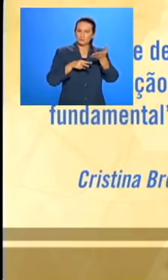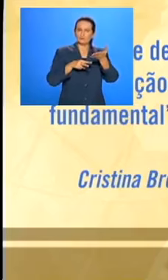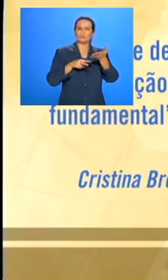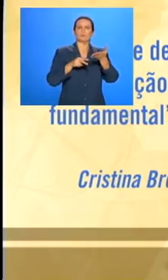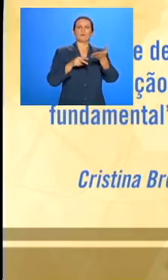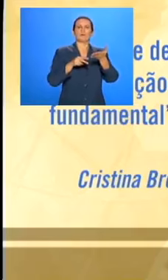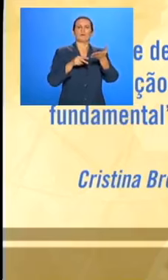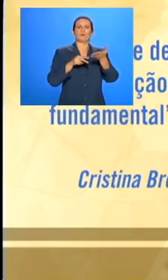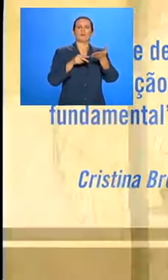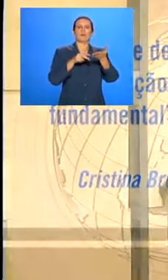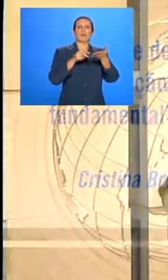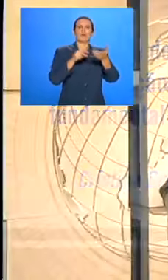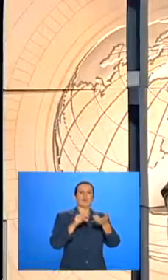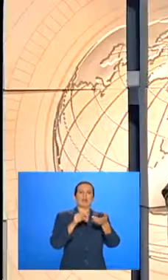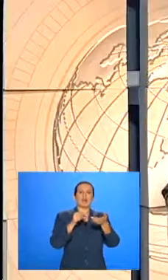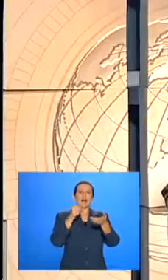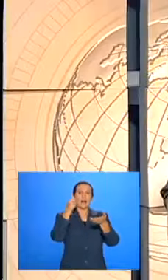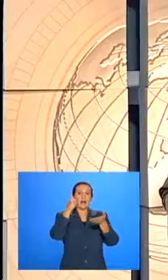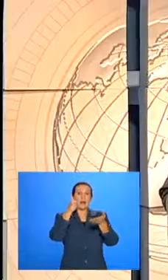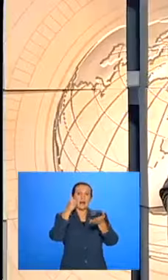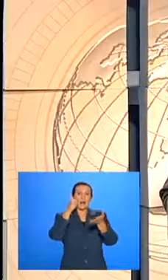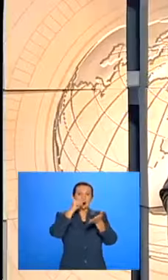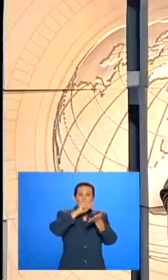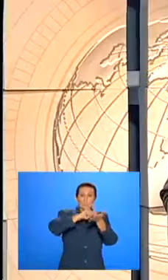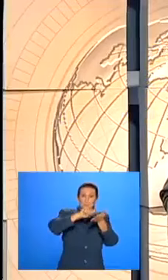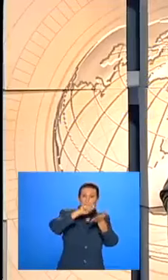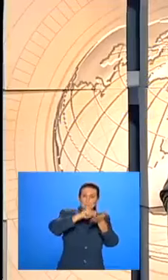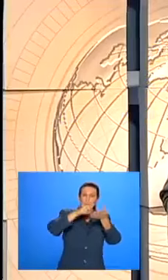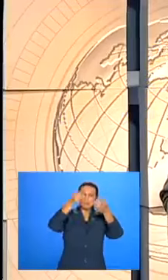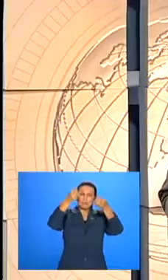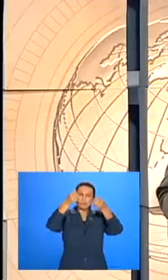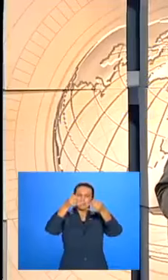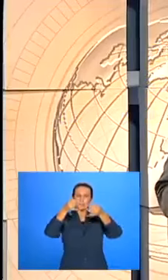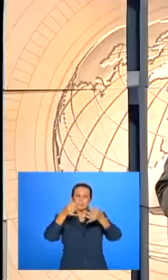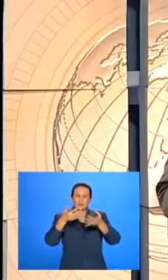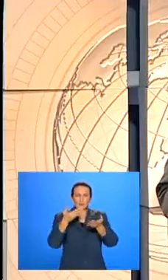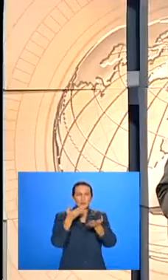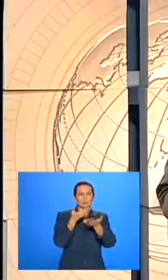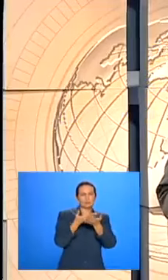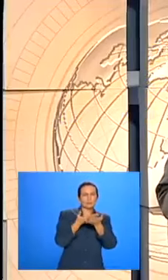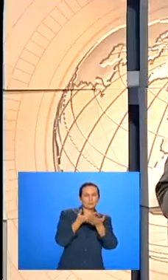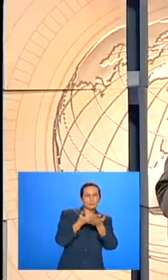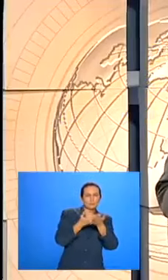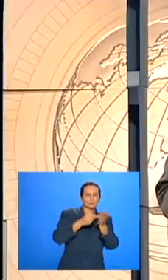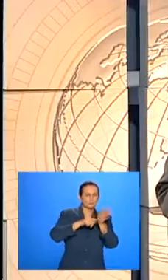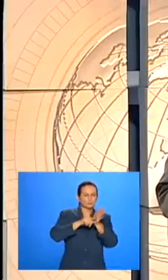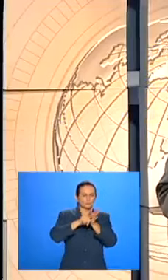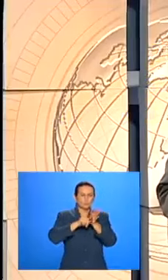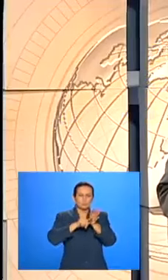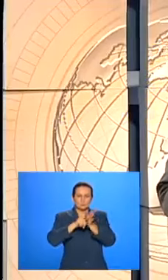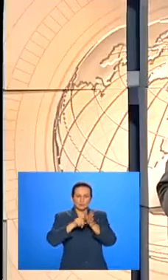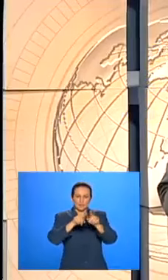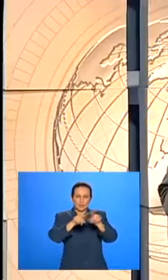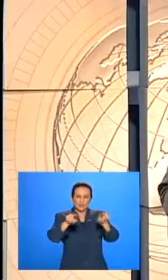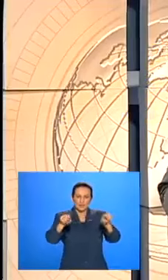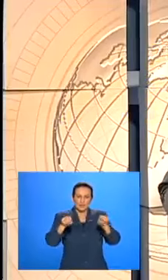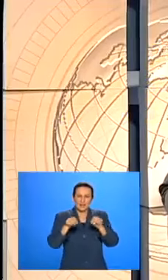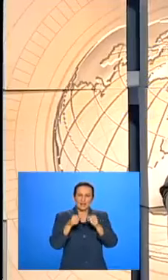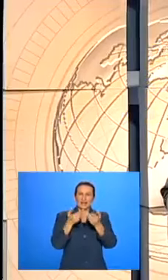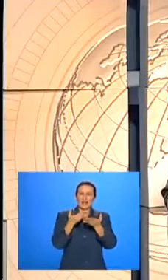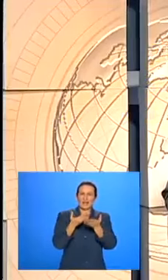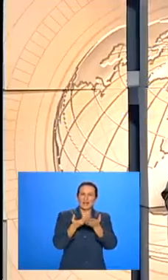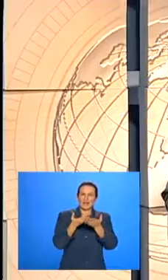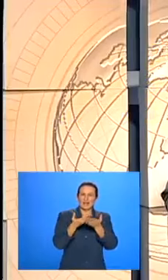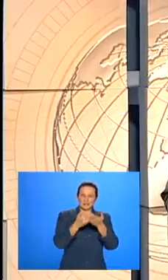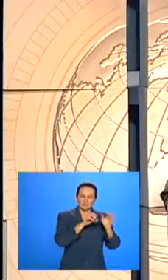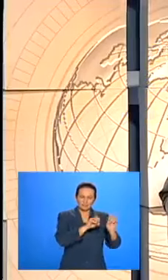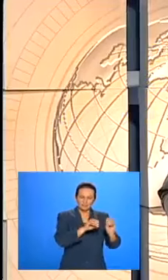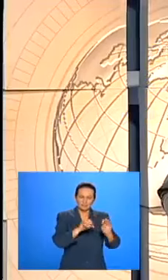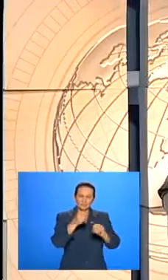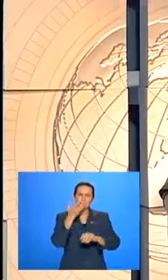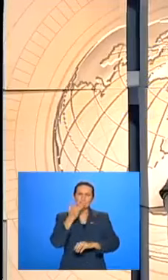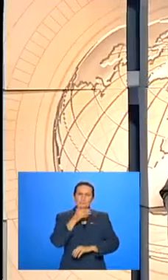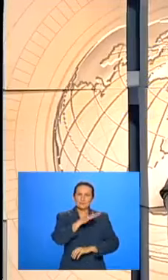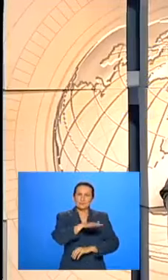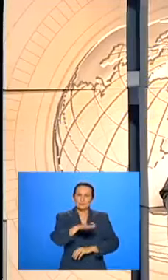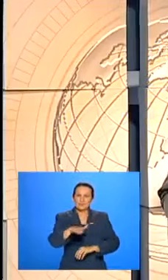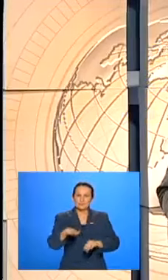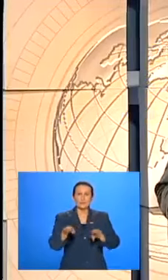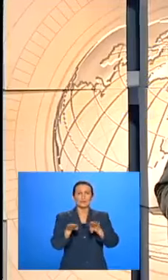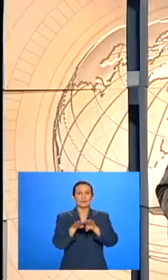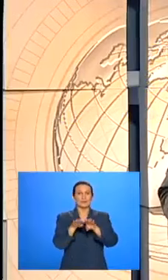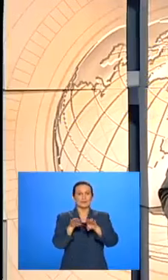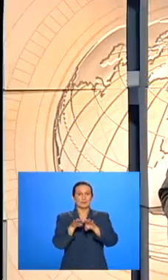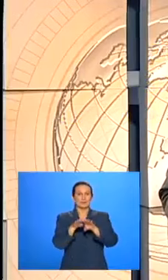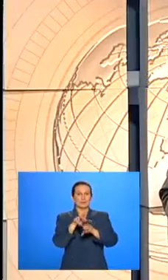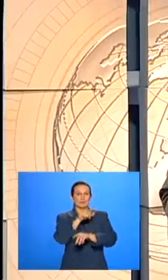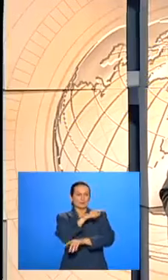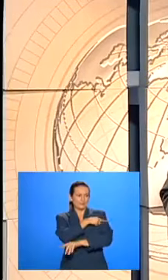Mediação. A autora apresenta estudos realizados em salas de educação infantil e de ensino fundamental, onde há a